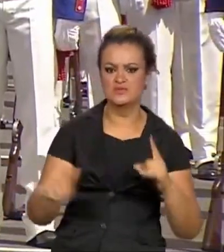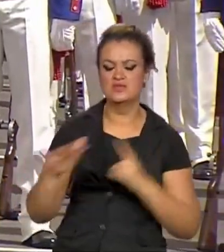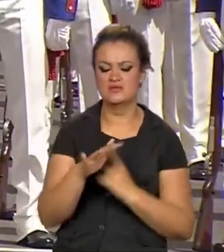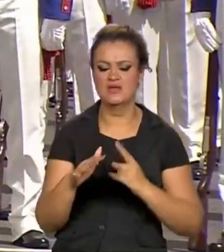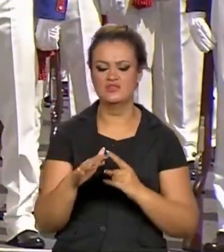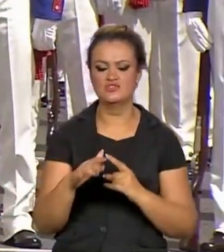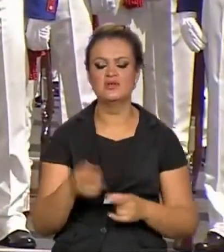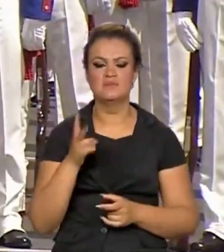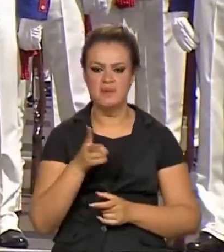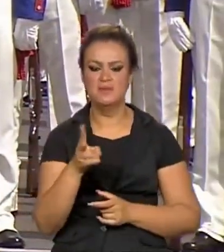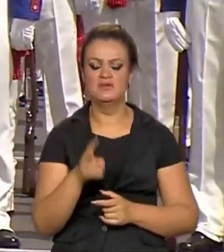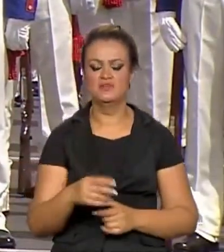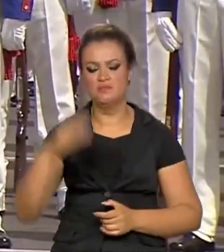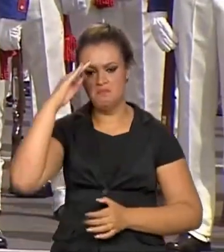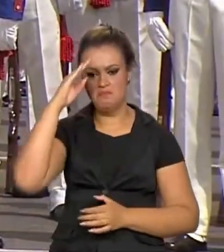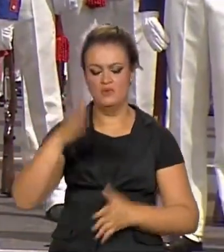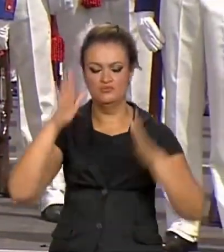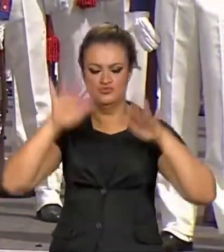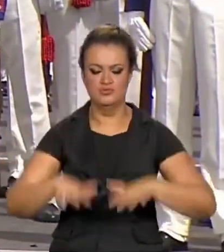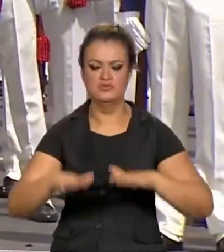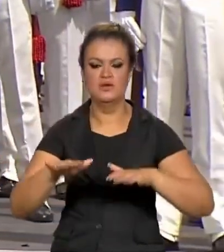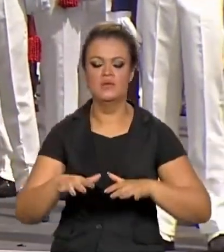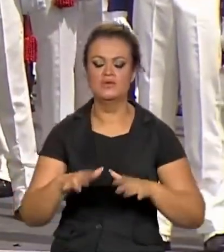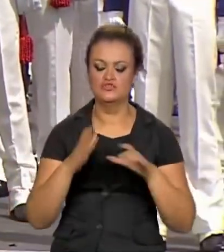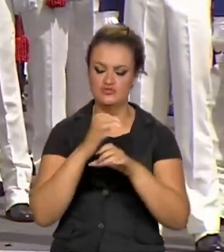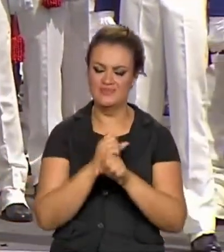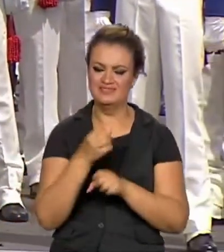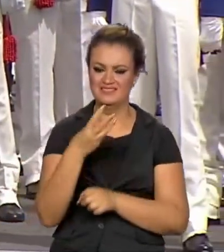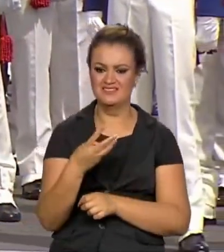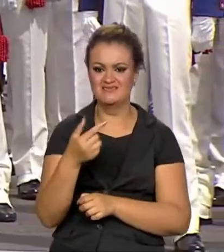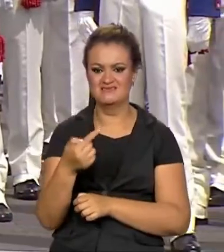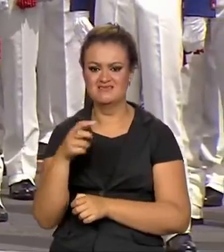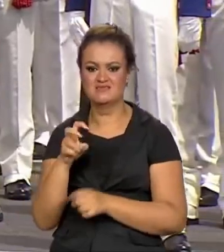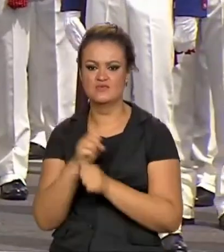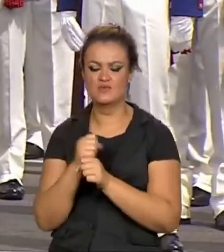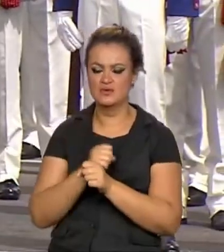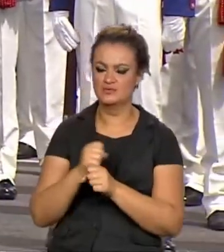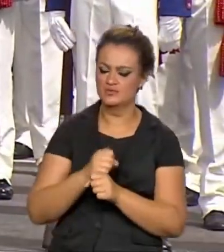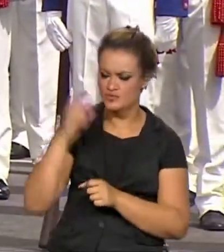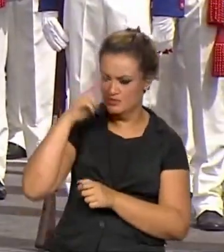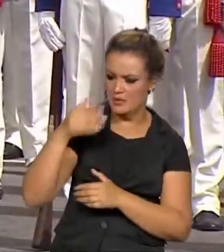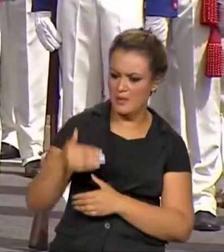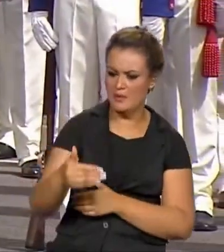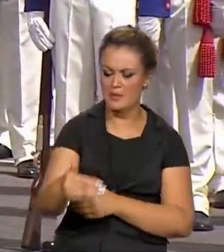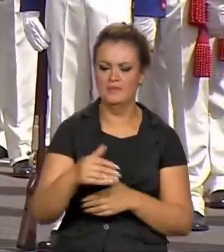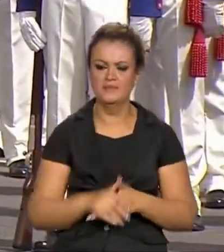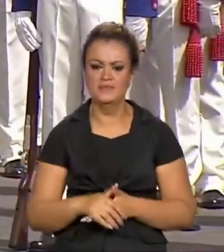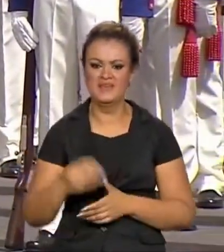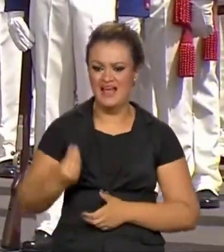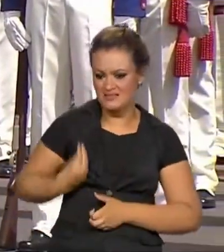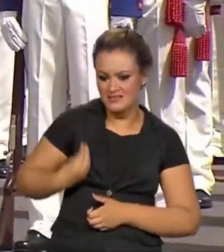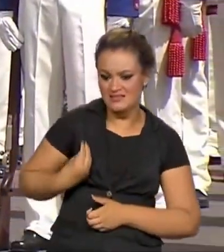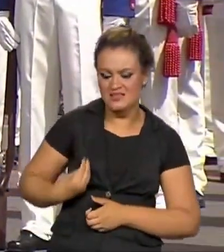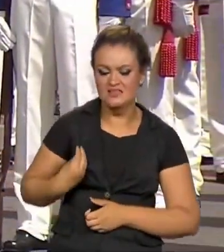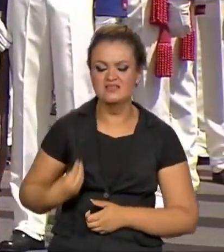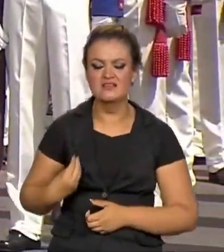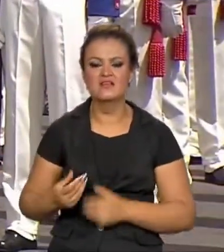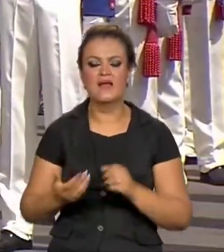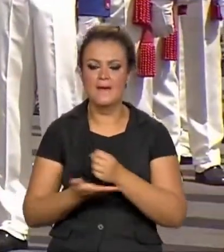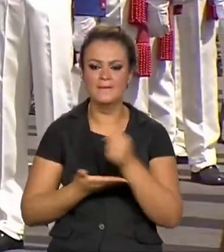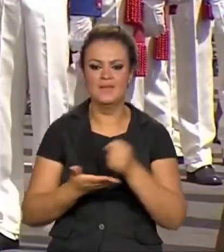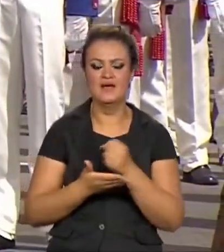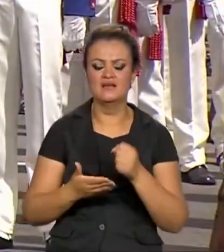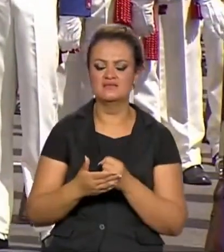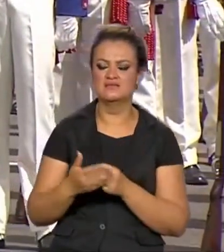em permanente estado de prontidão, completa 375 anos de história. Sua existência está alicerçada em